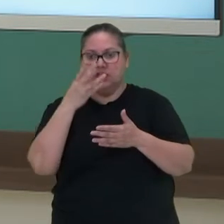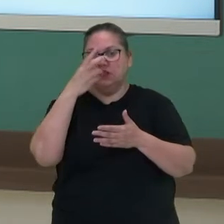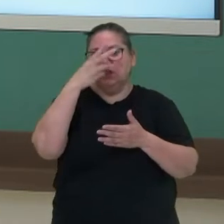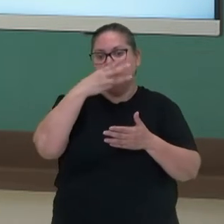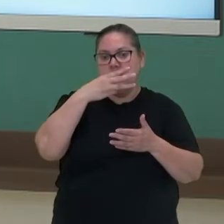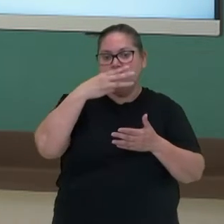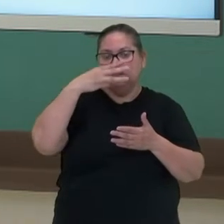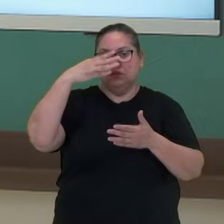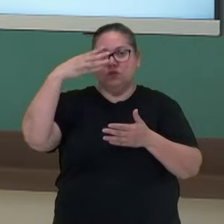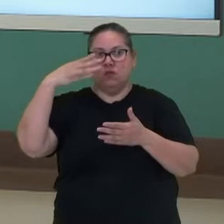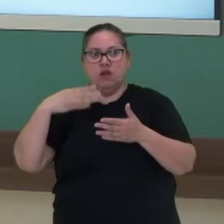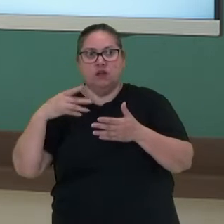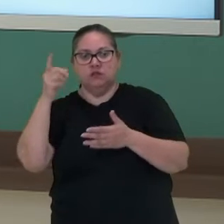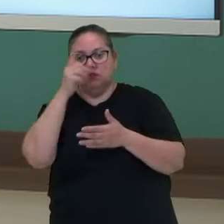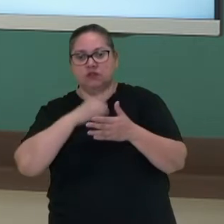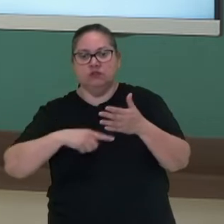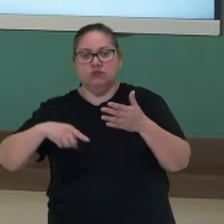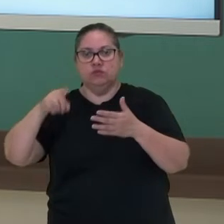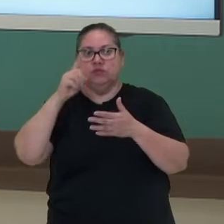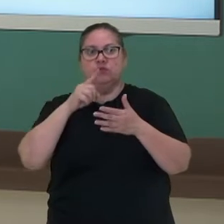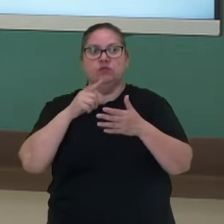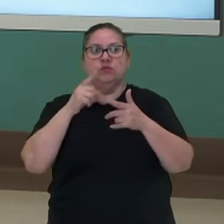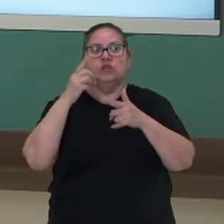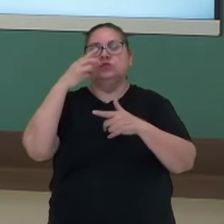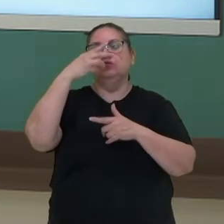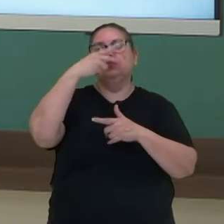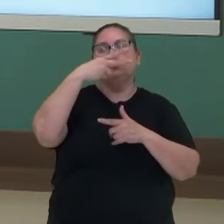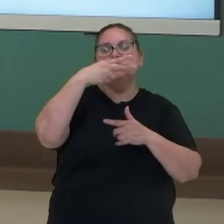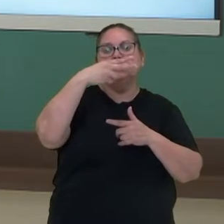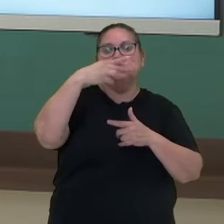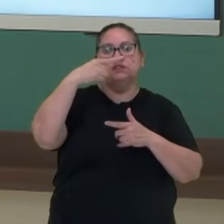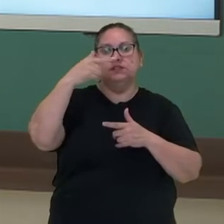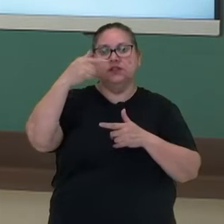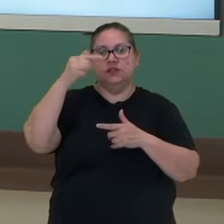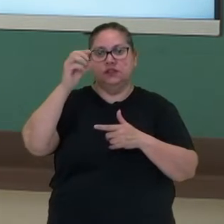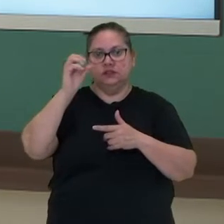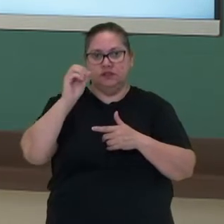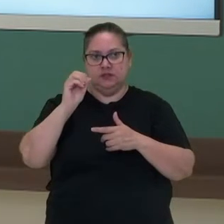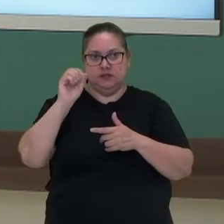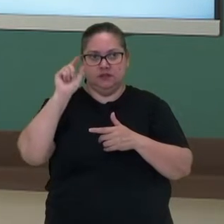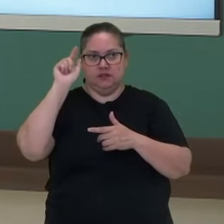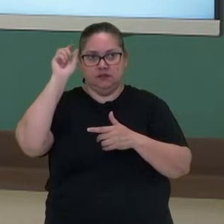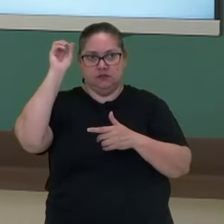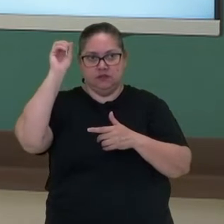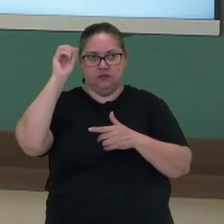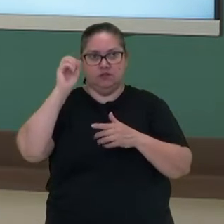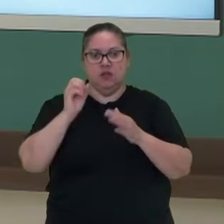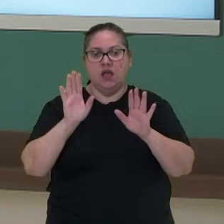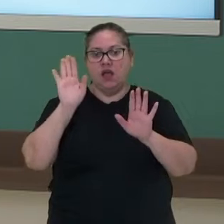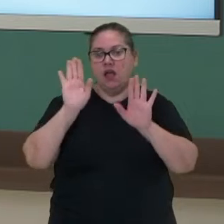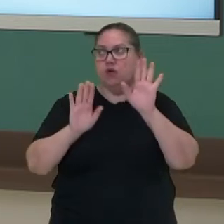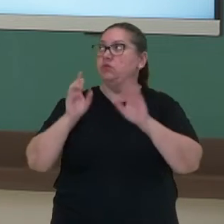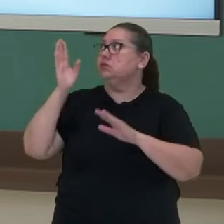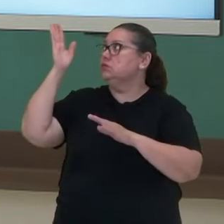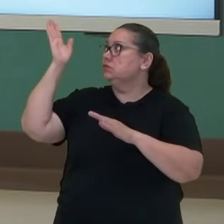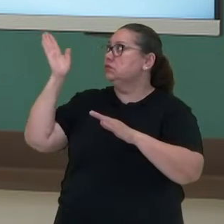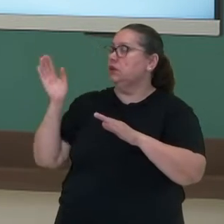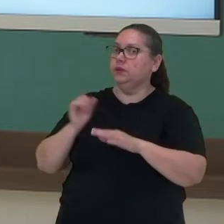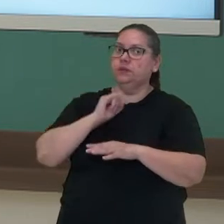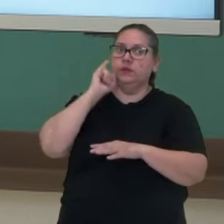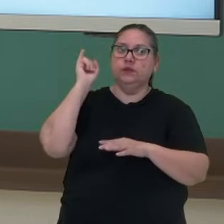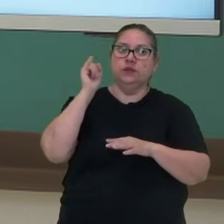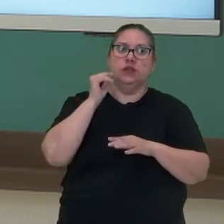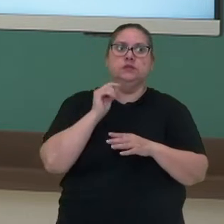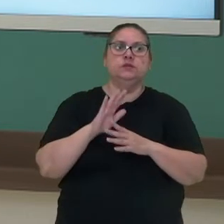da volta, que é representado por 270 graus, ok? Então, algumas medidas aqui bem